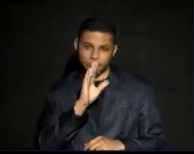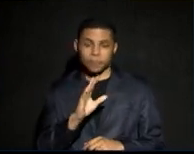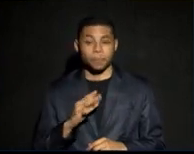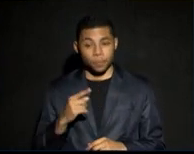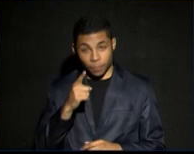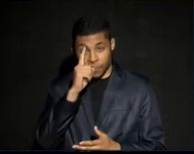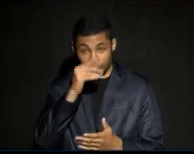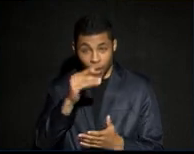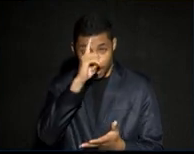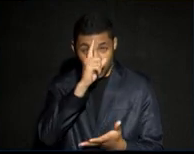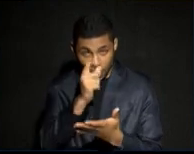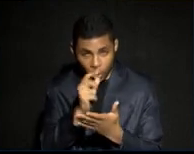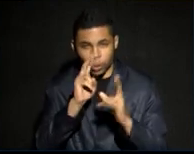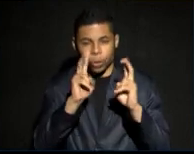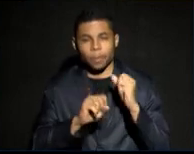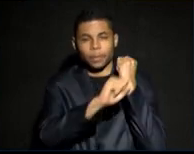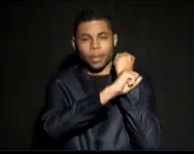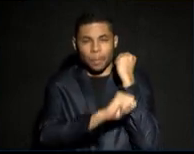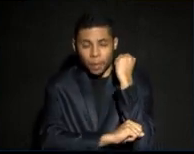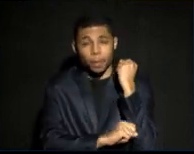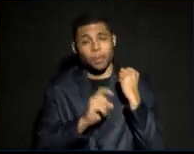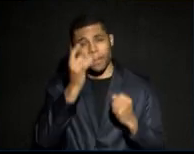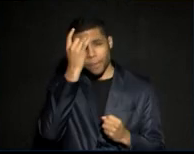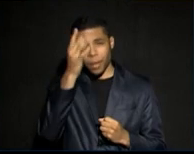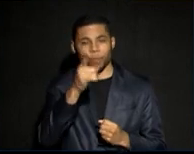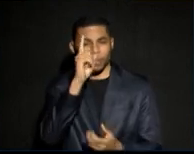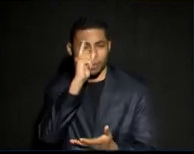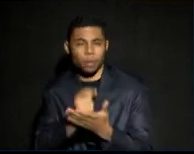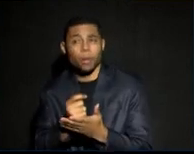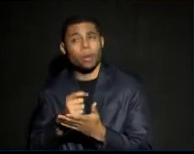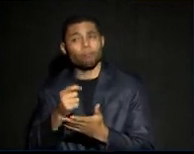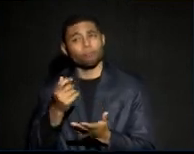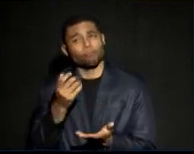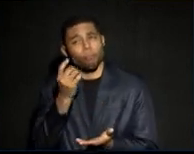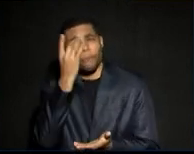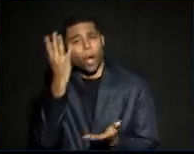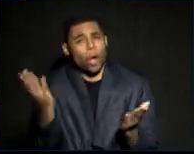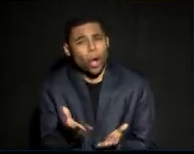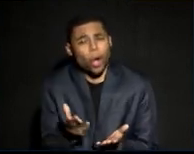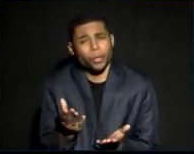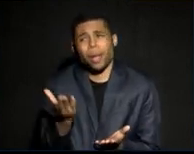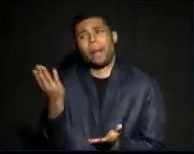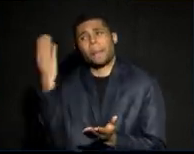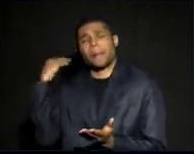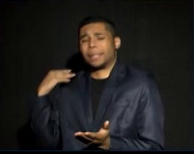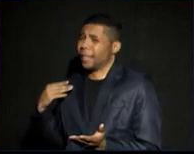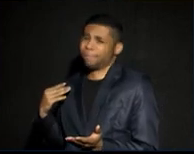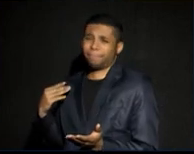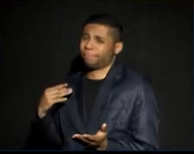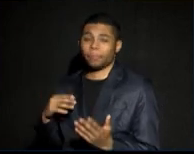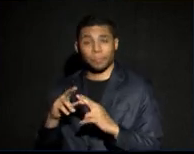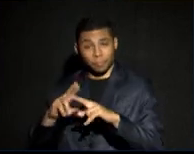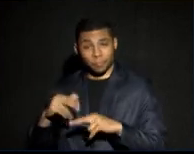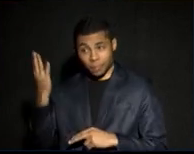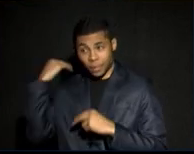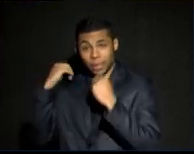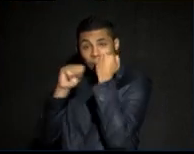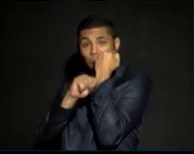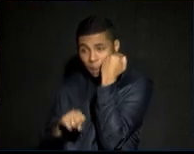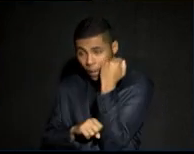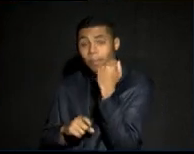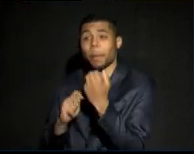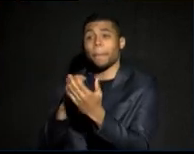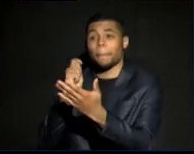decisão Em relação a Sabesp hoje é muito mais fácil de ser tomado do que ela traz porque ela Traz o dinheiro de uma eventual privatização da